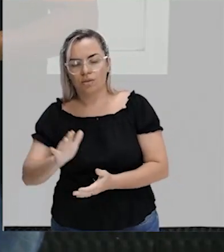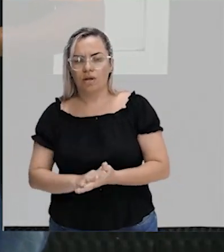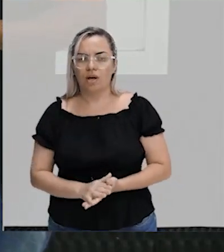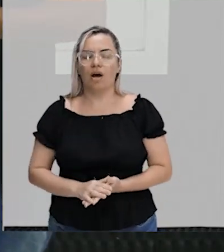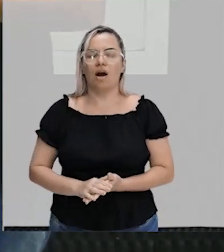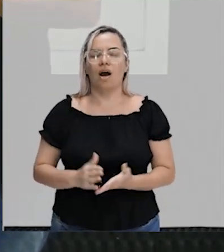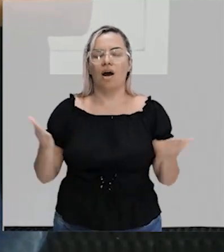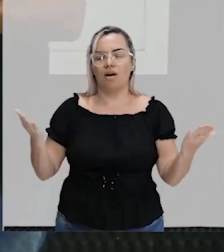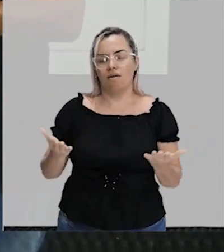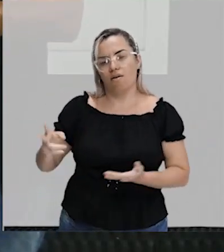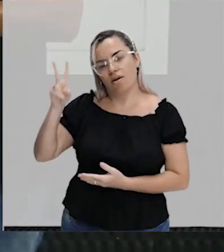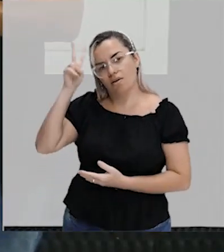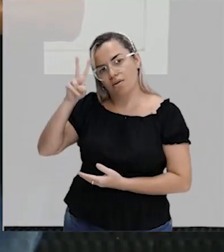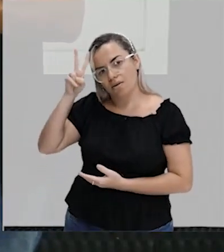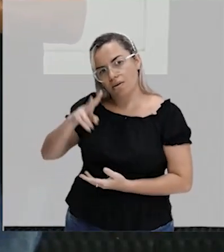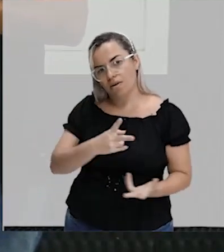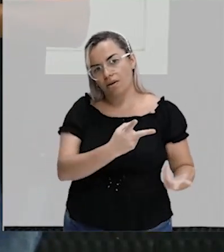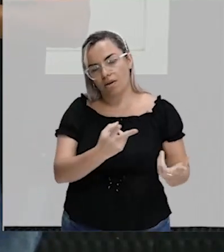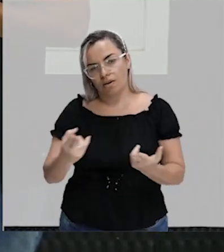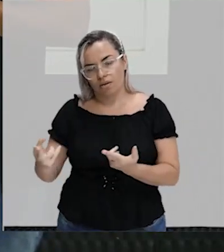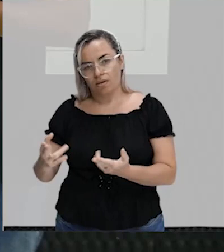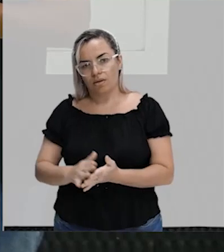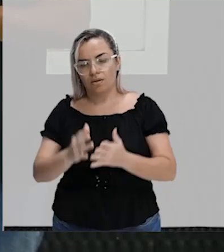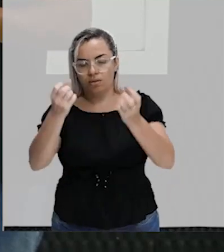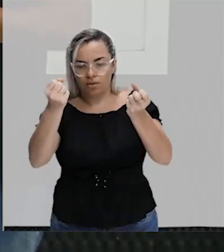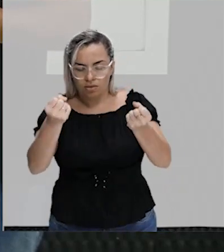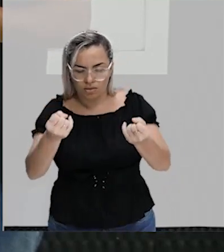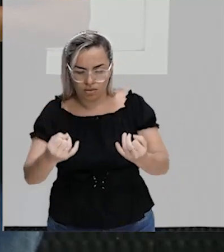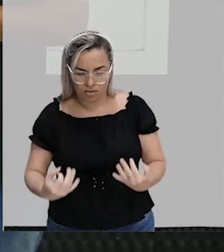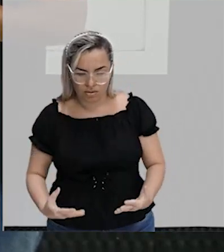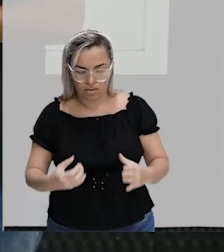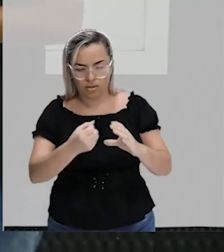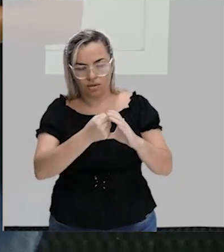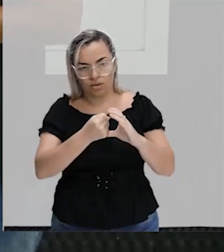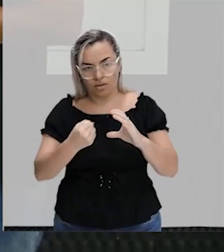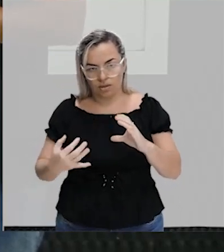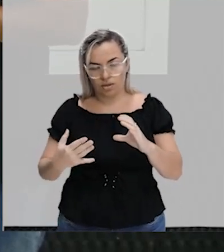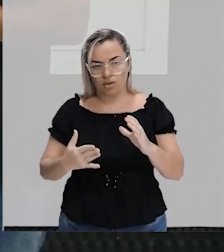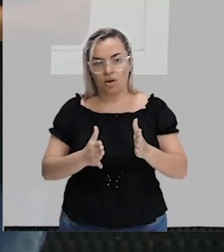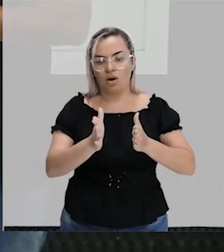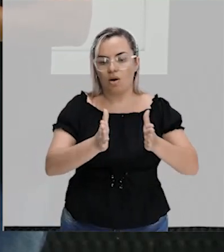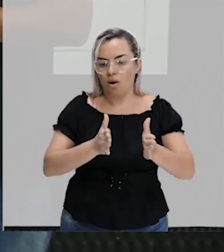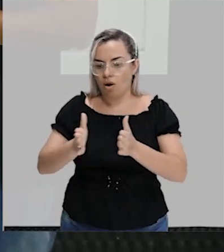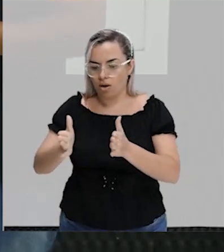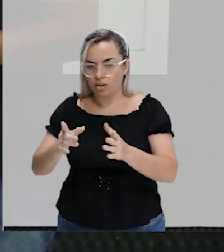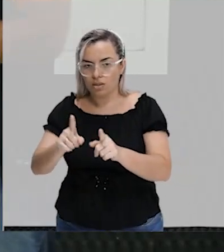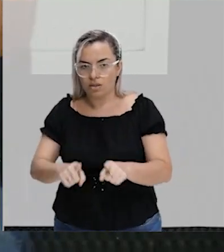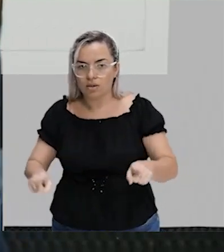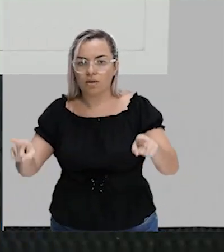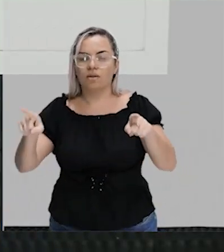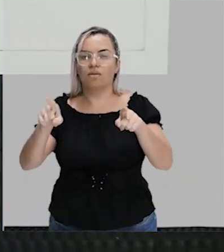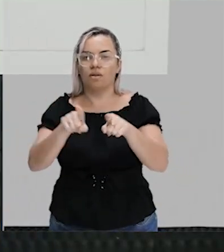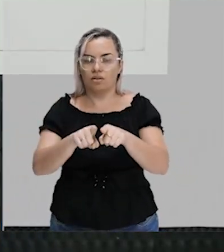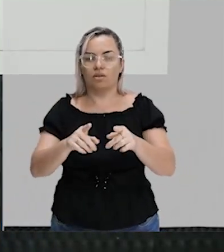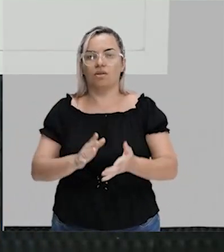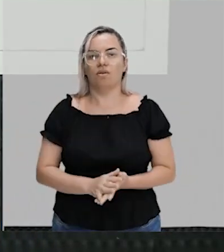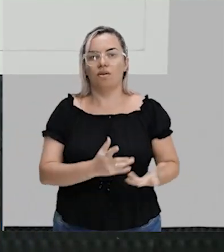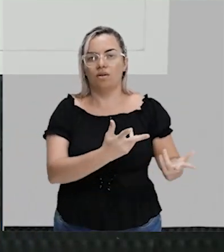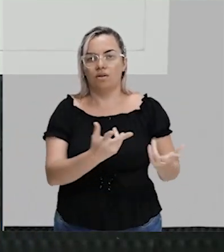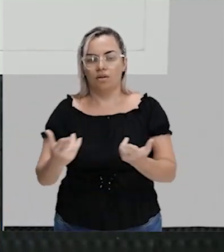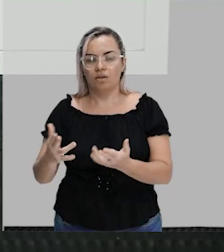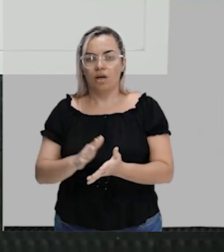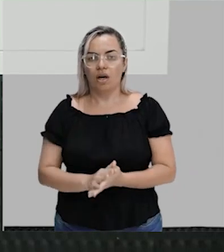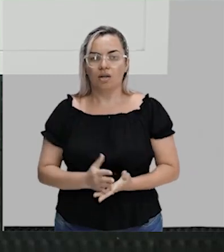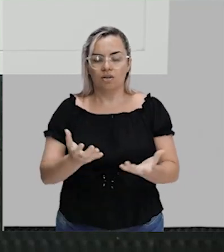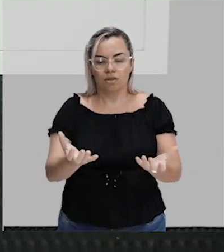iguais são se são iguais quer dizer que os elementos de mesma ordem são iguais né então se eu quero encontrar x